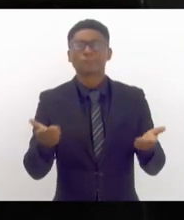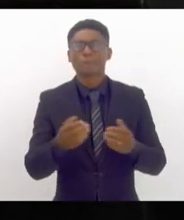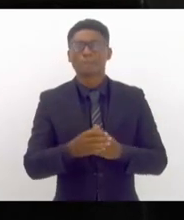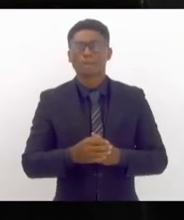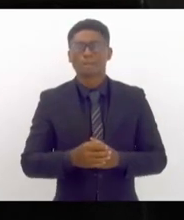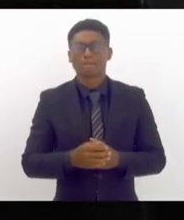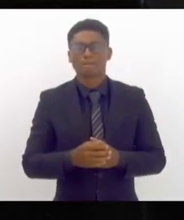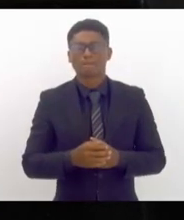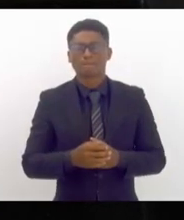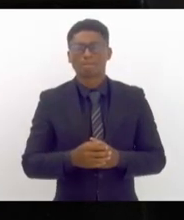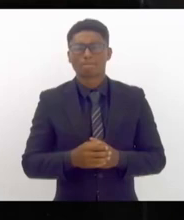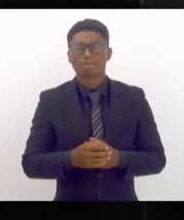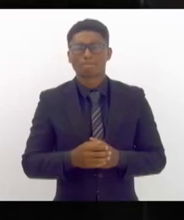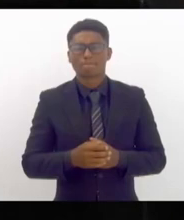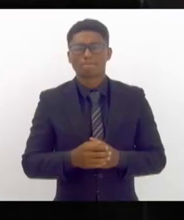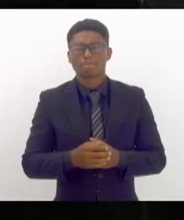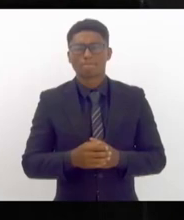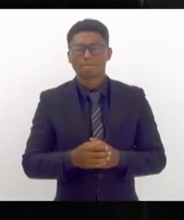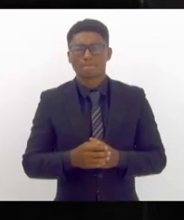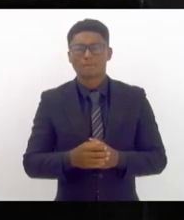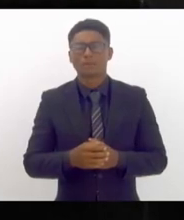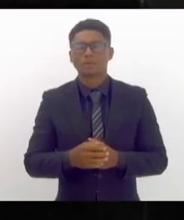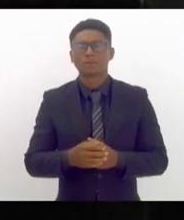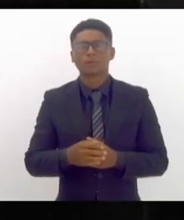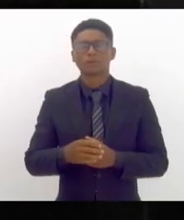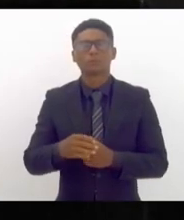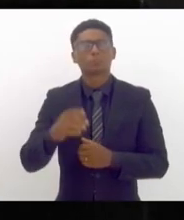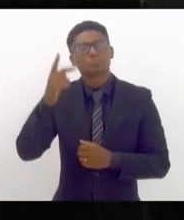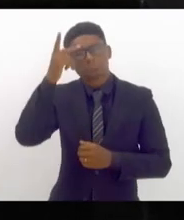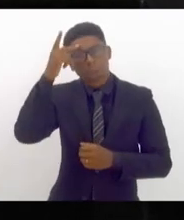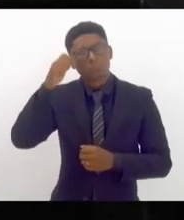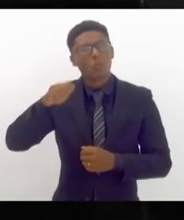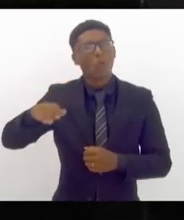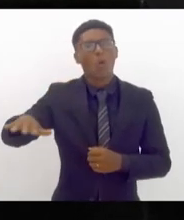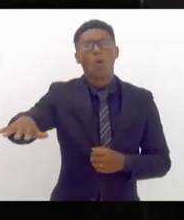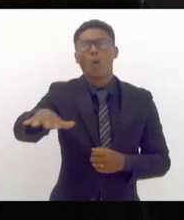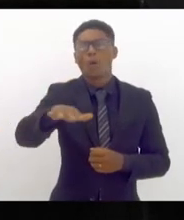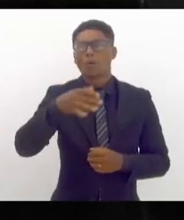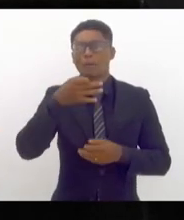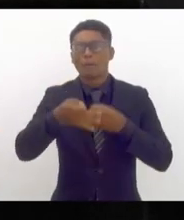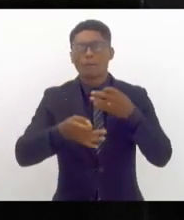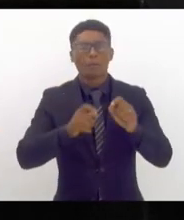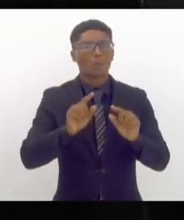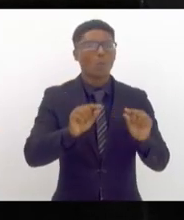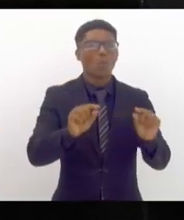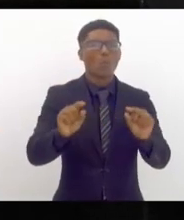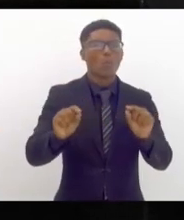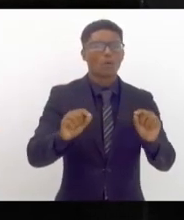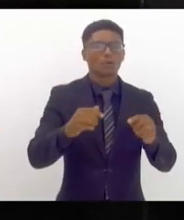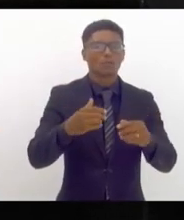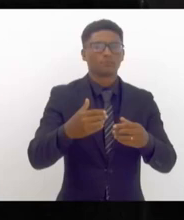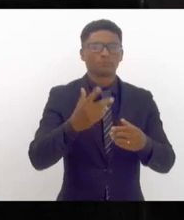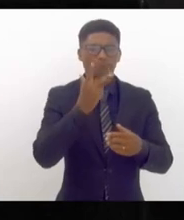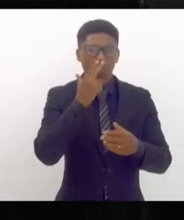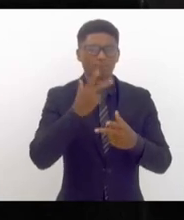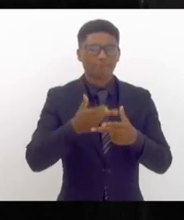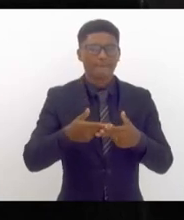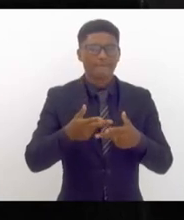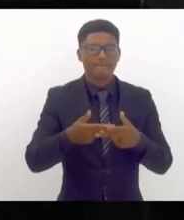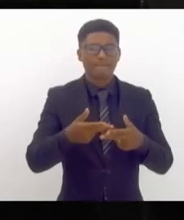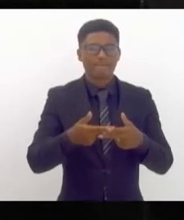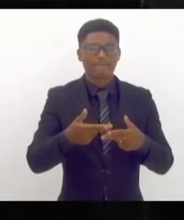senso, com o dito senso comum de inverdades, mas também operando de maneira